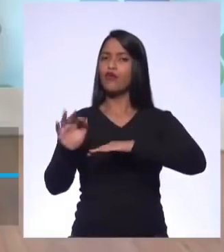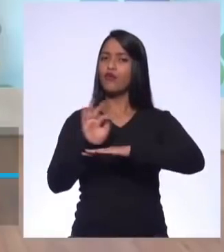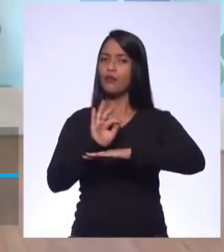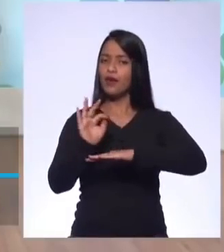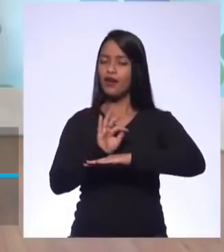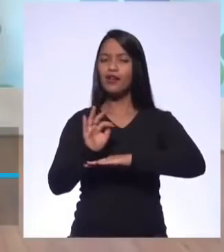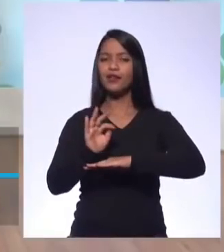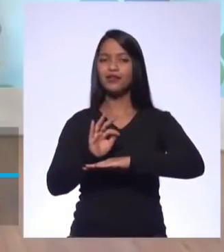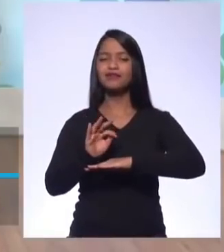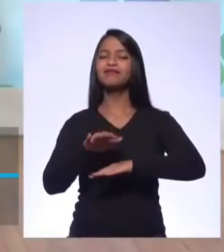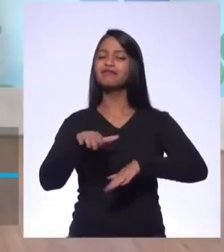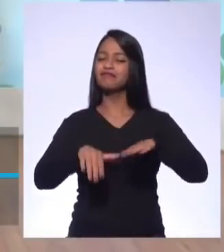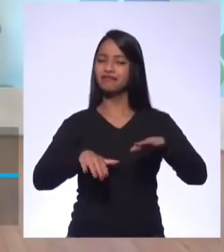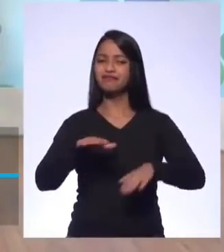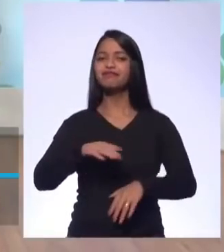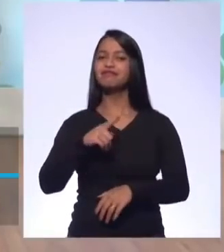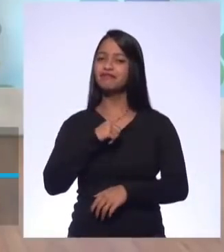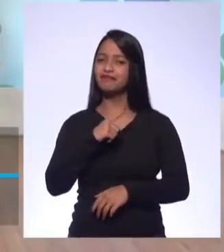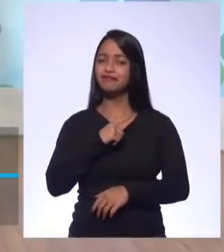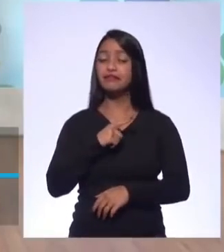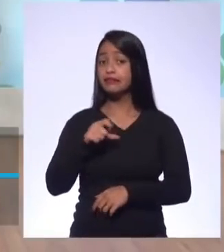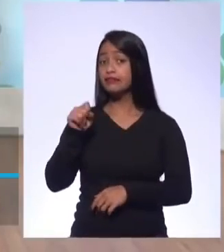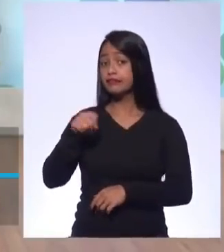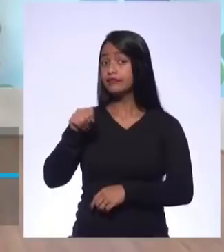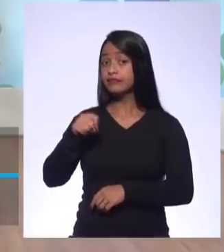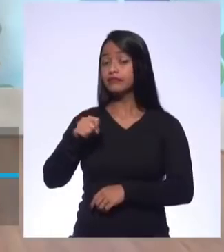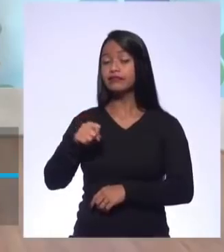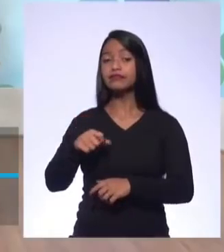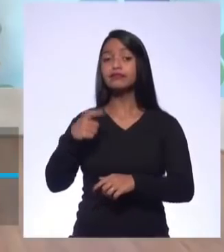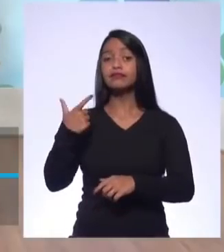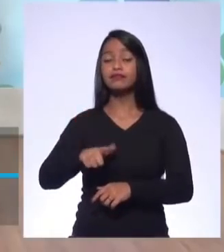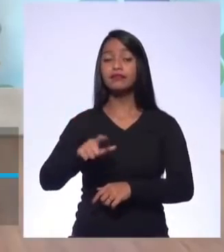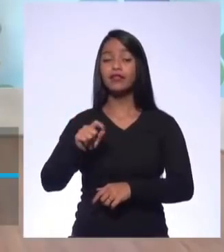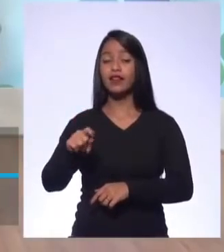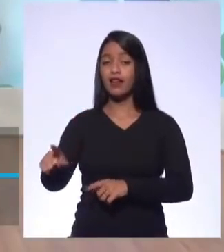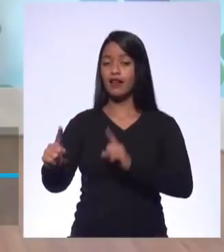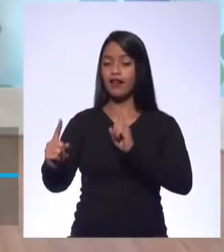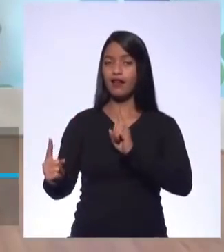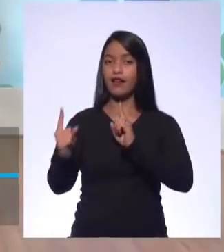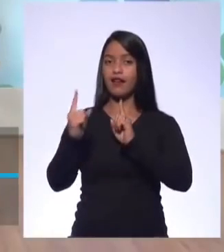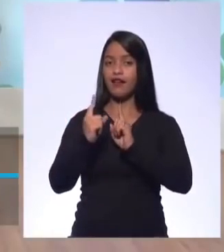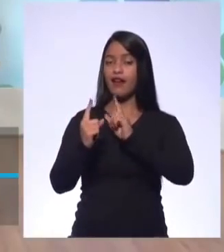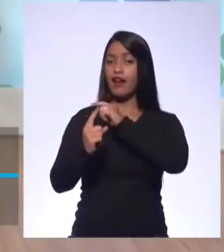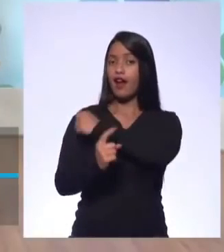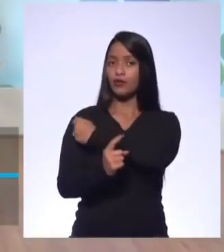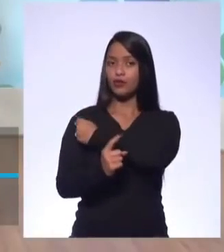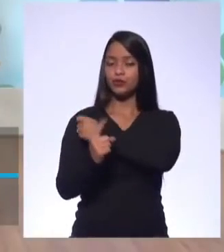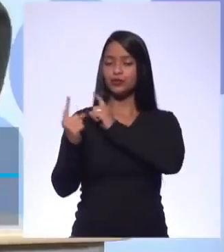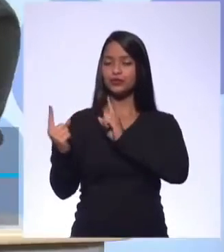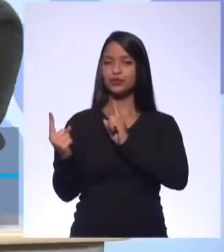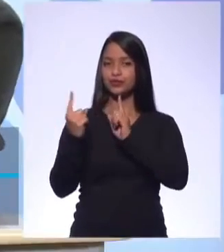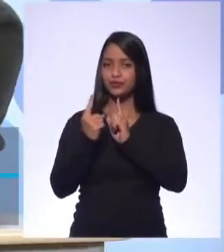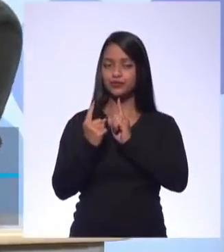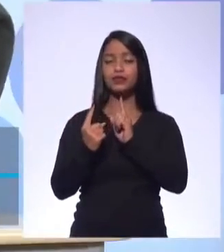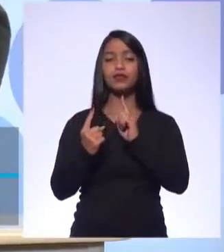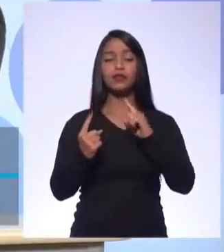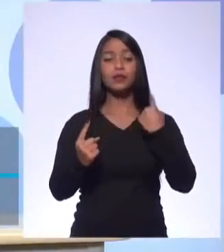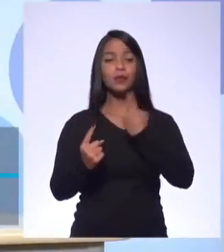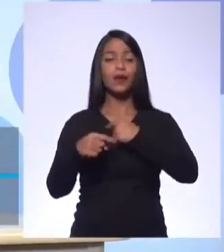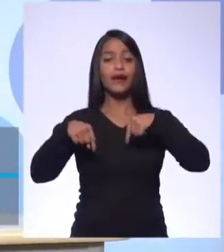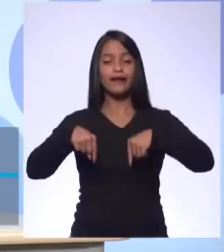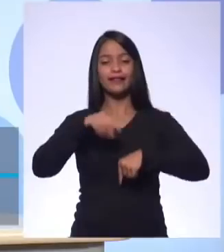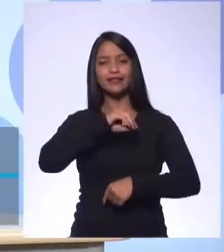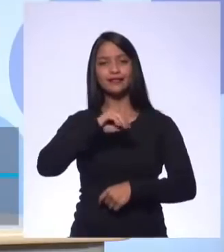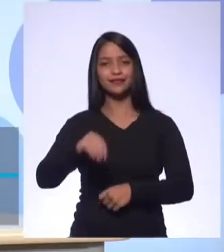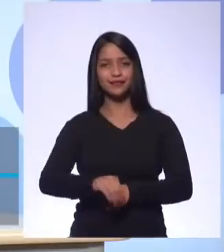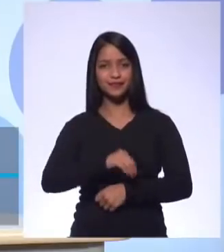Então, isso também acaba acontecendo. Não, inclusive linguagem com o próprio aluno, né? O professor, como nós falamos aqui, né?